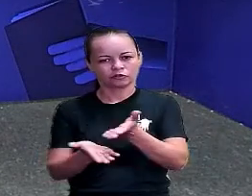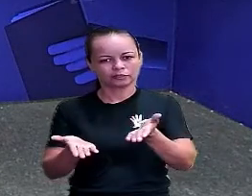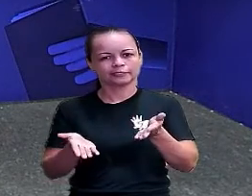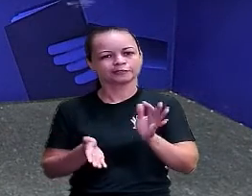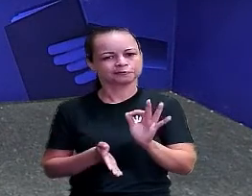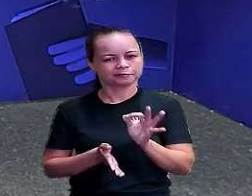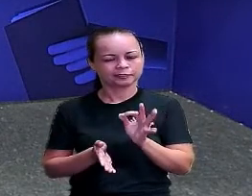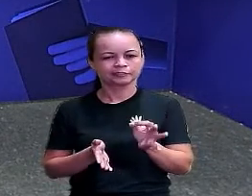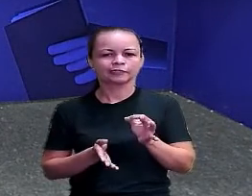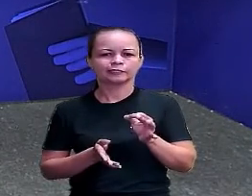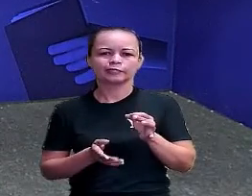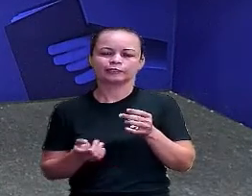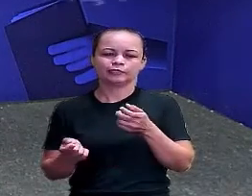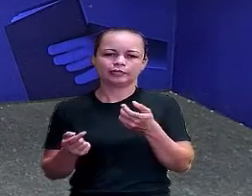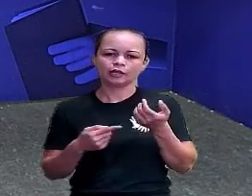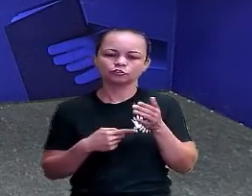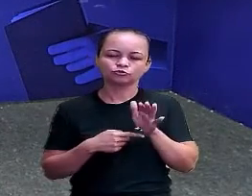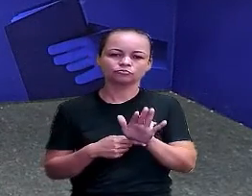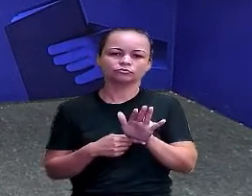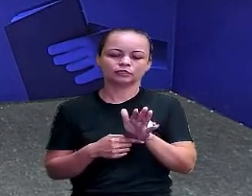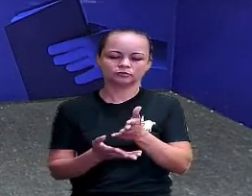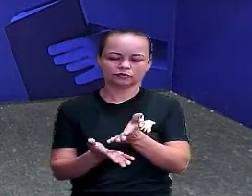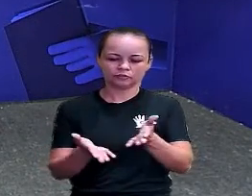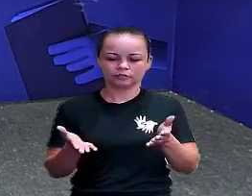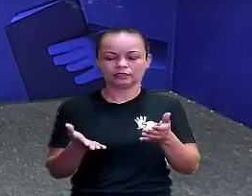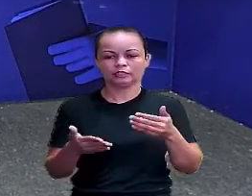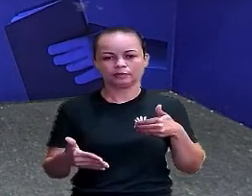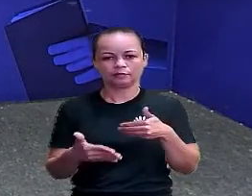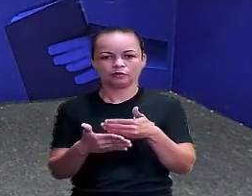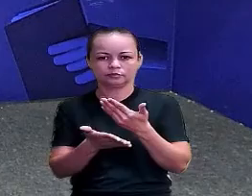estar tirando essa tua dúvida e nós nos encontramos